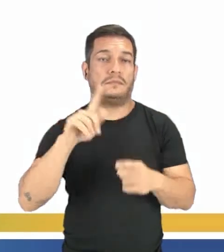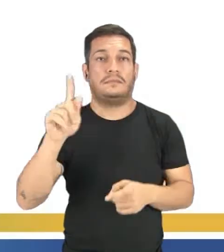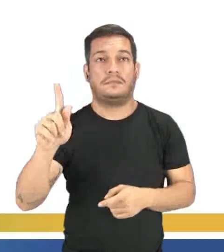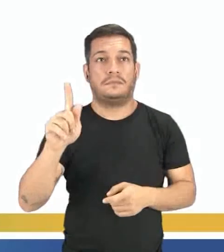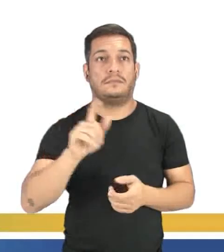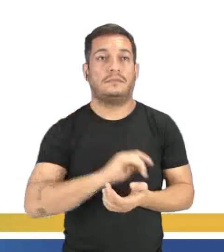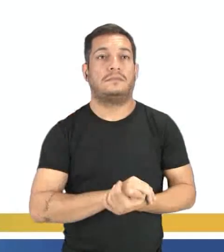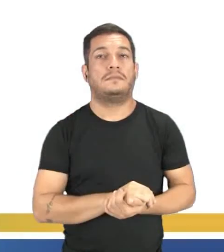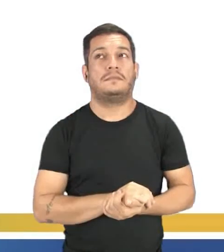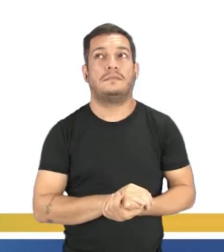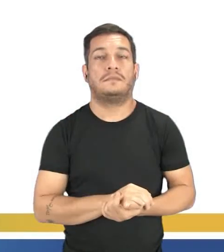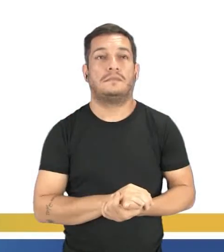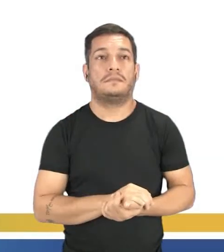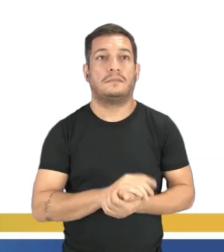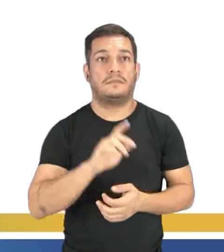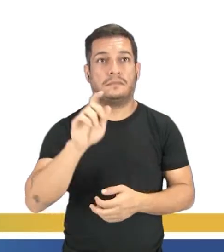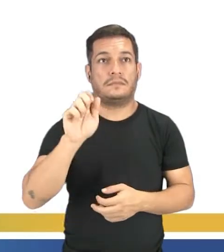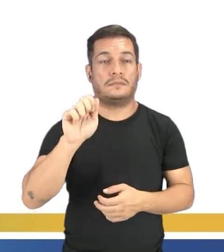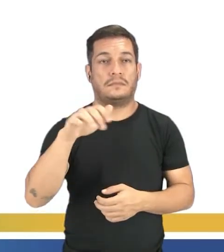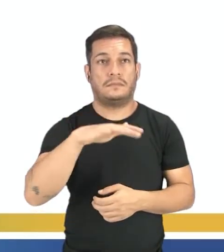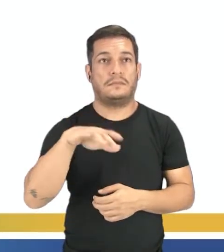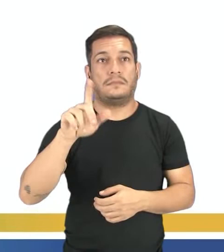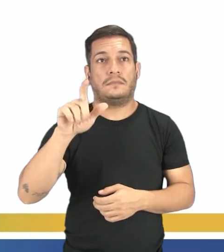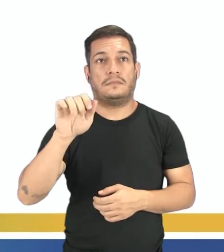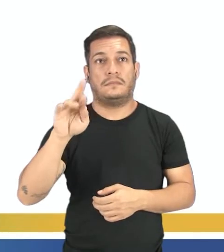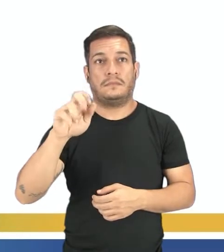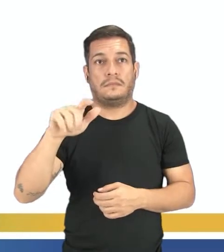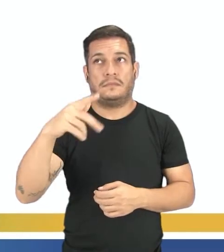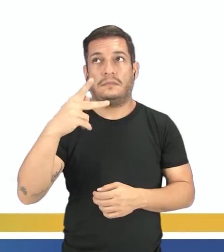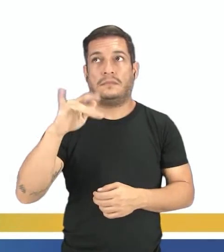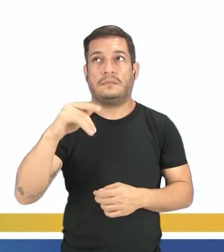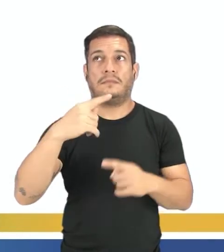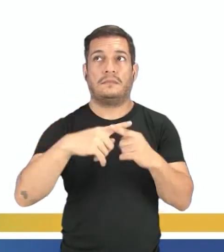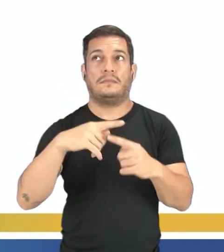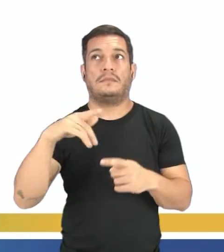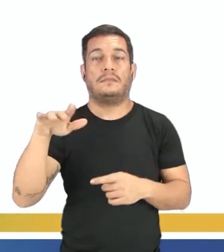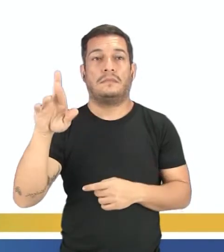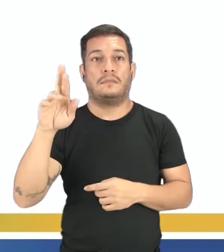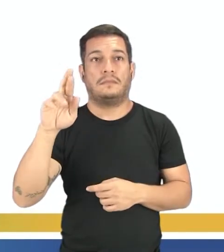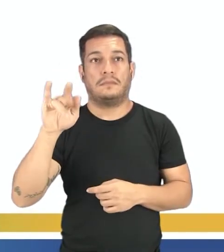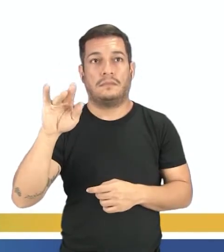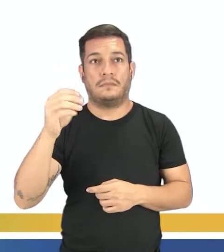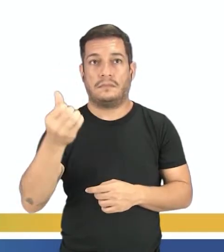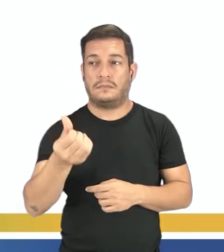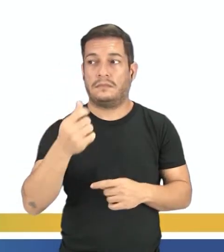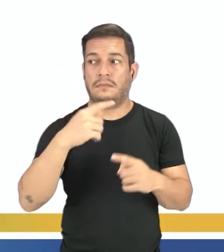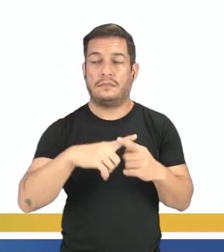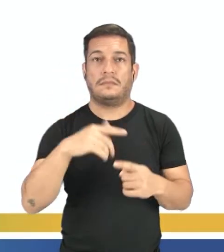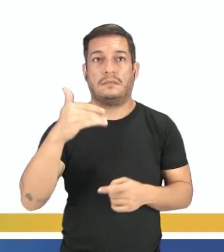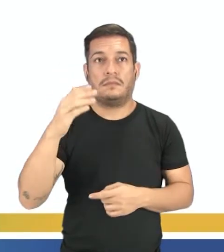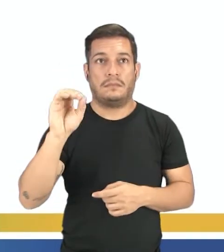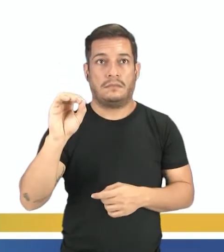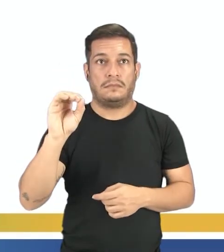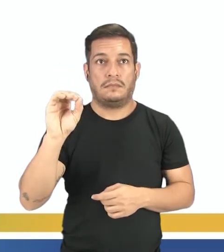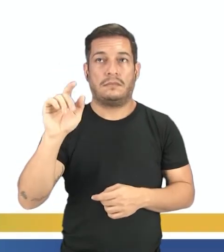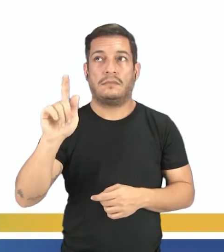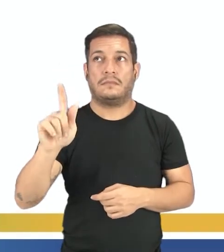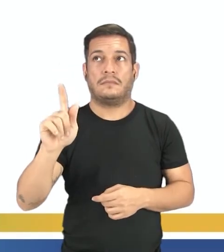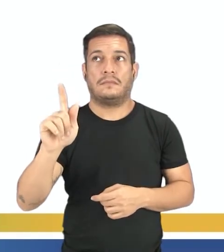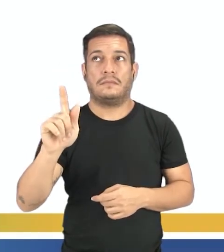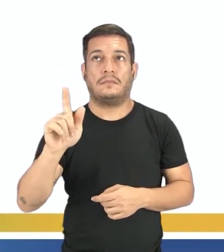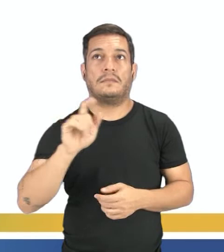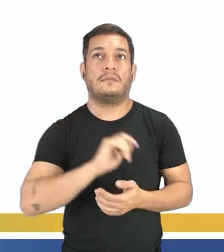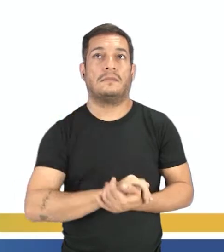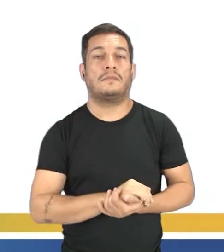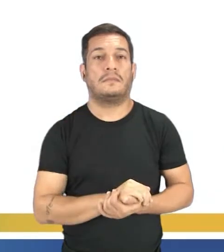G. A área lateral é igual a π vezes o raio é 6 vezes o G. G é